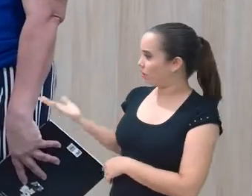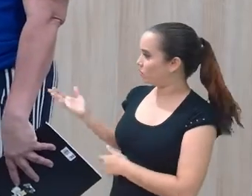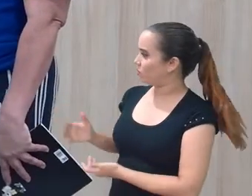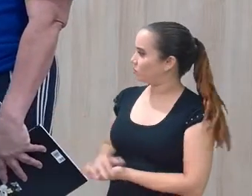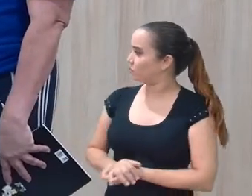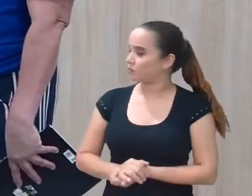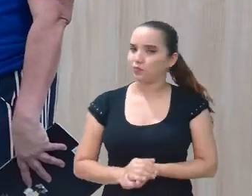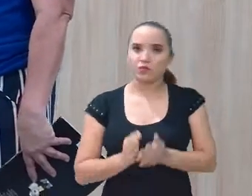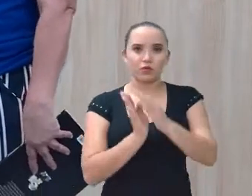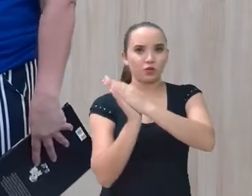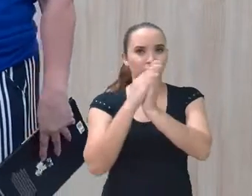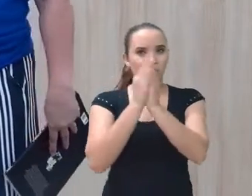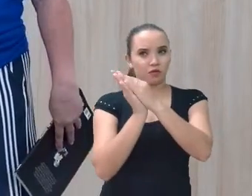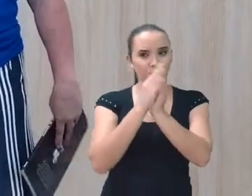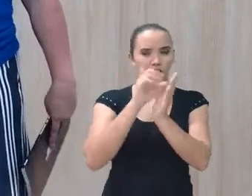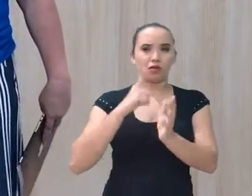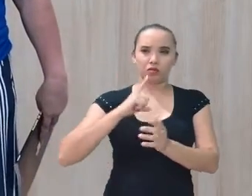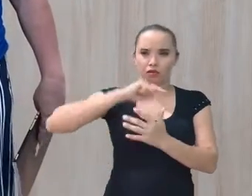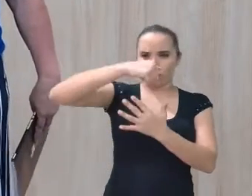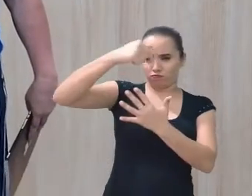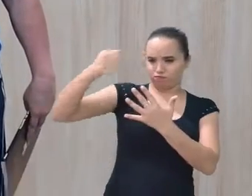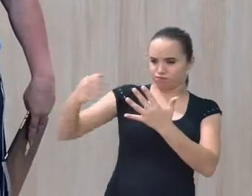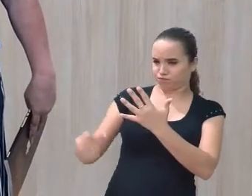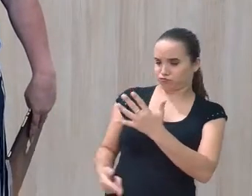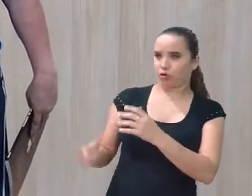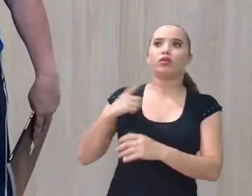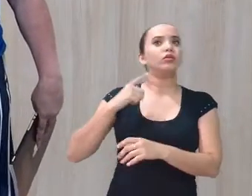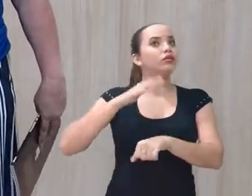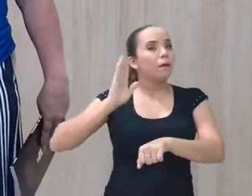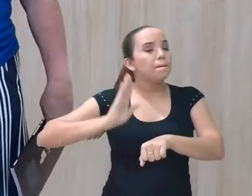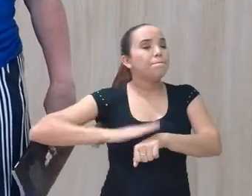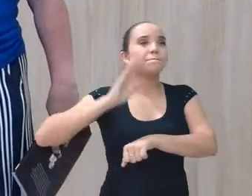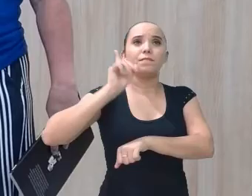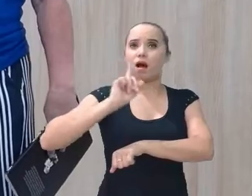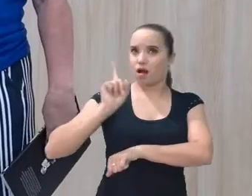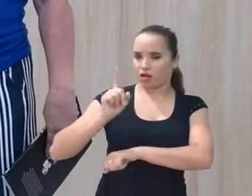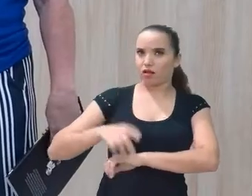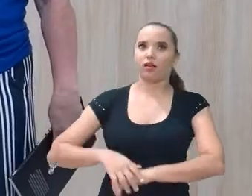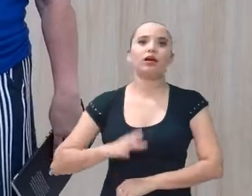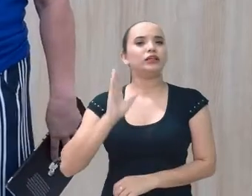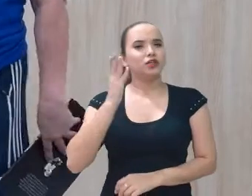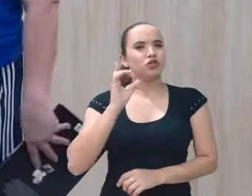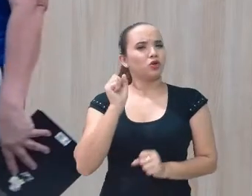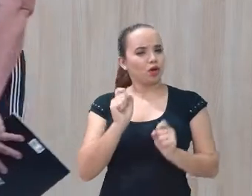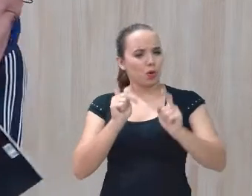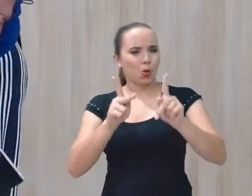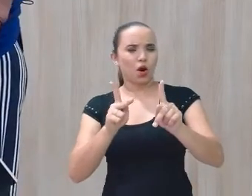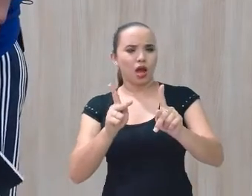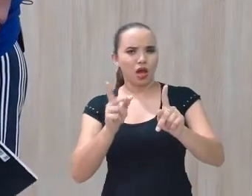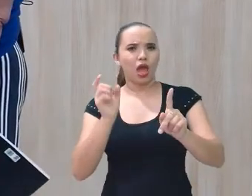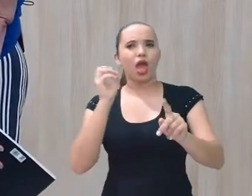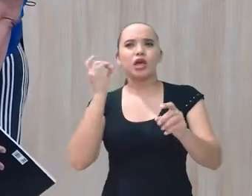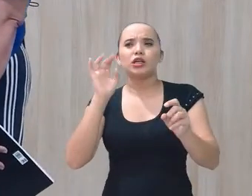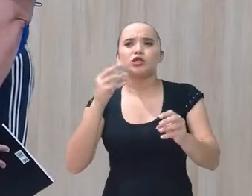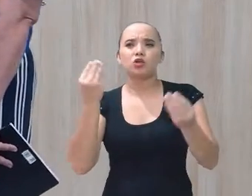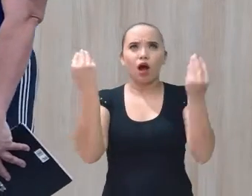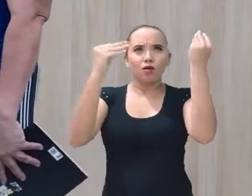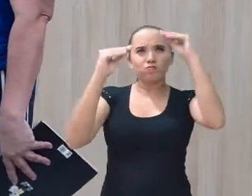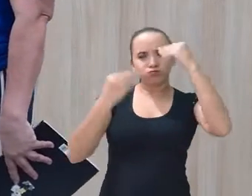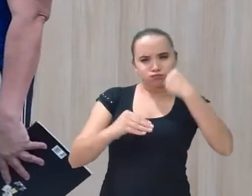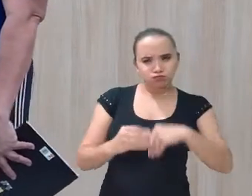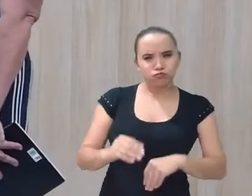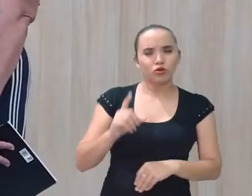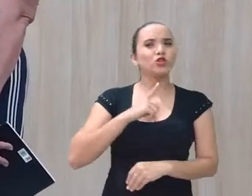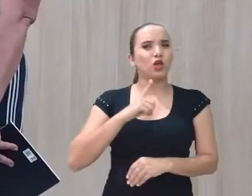bonequinhos, todos esses bonequinhos, e tem assim, muito mais. Esses bonequinhos já estão prontos lá no Canva, já tem os balõezinhos de fala, já